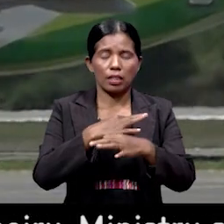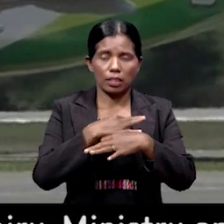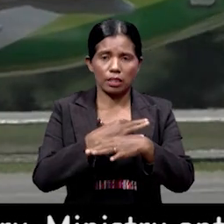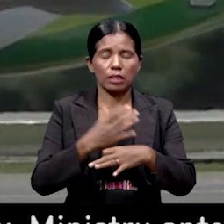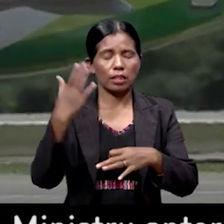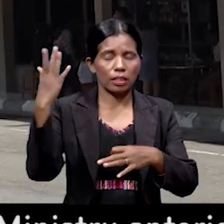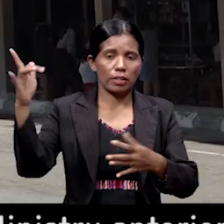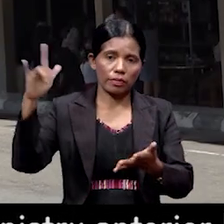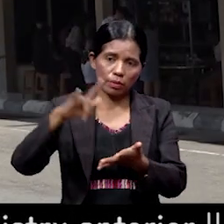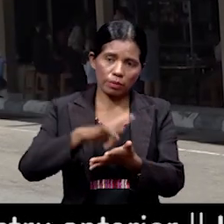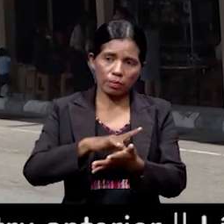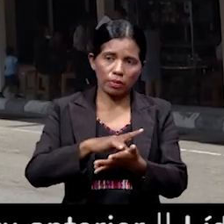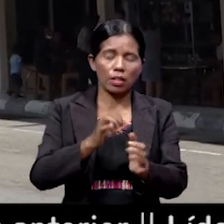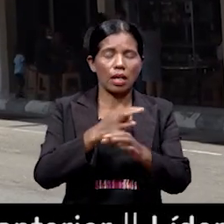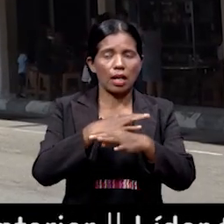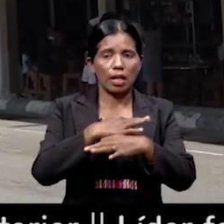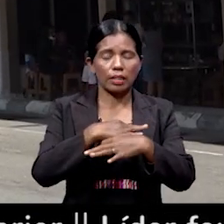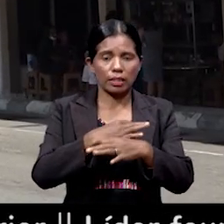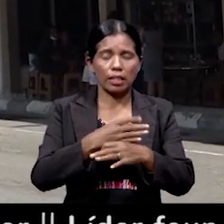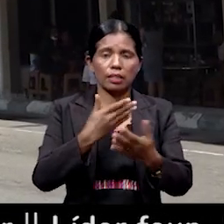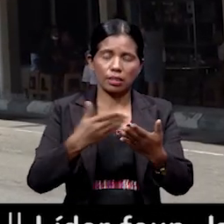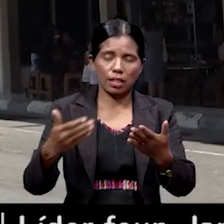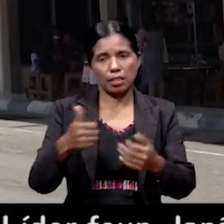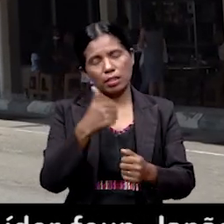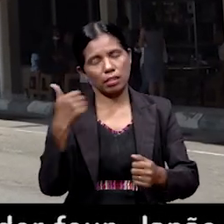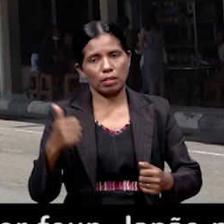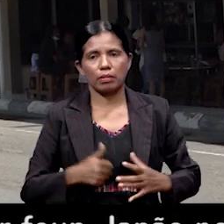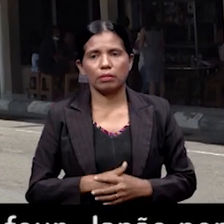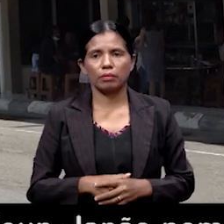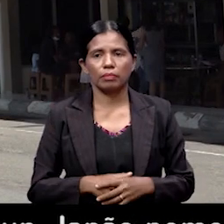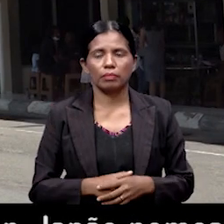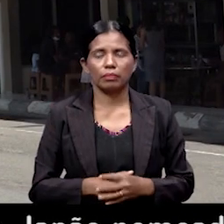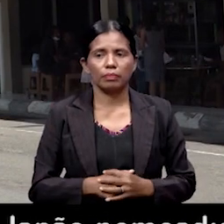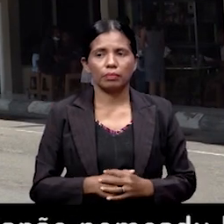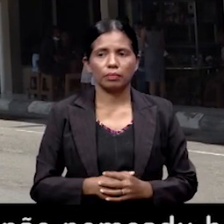tráfego aéreo, no reabilitação facilidade de Ciracelo. Ferri Soares, Ziemen.